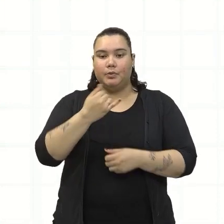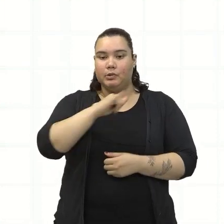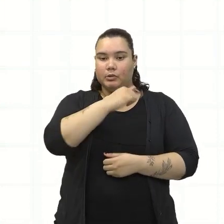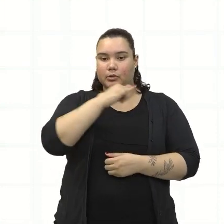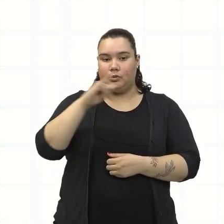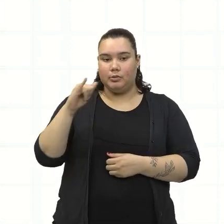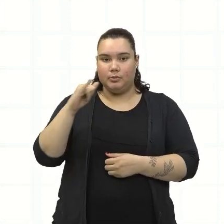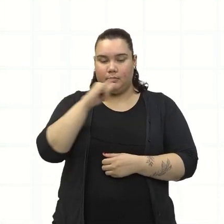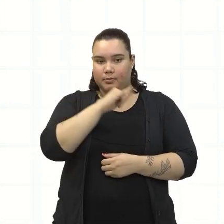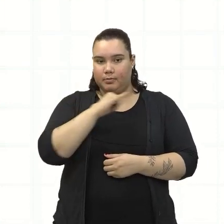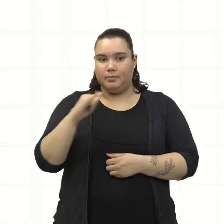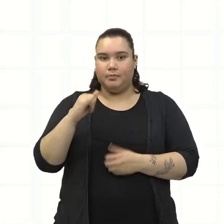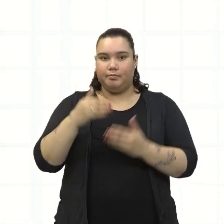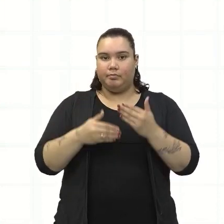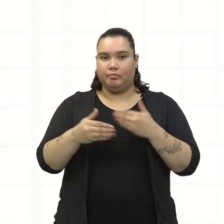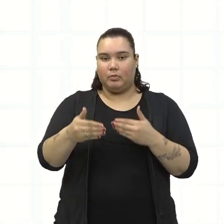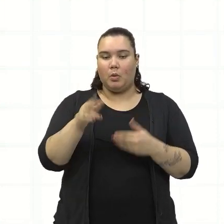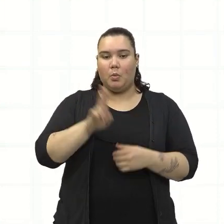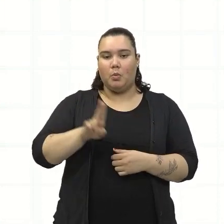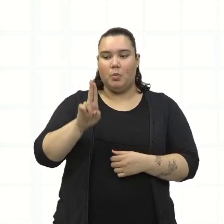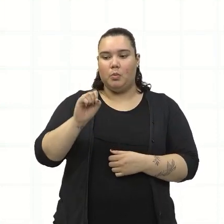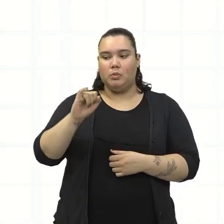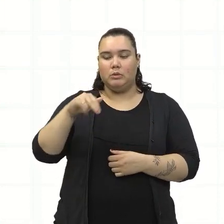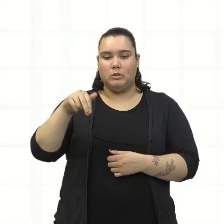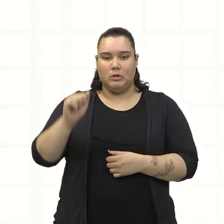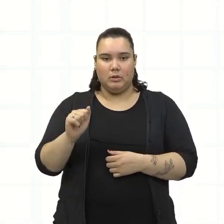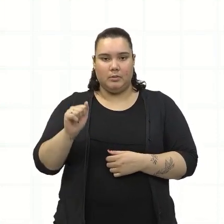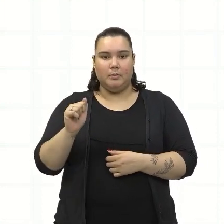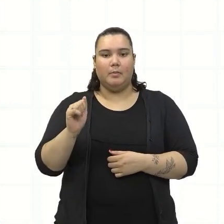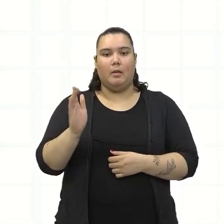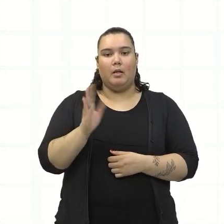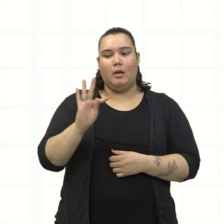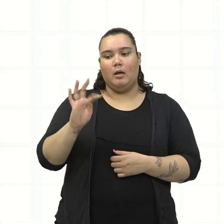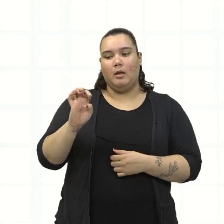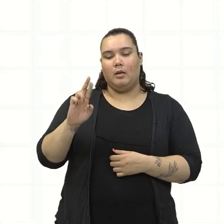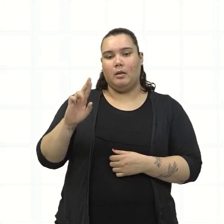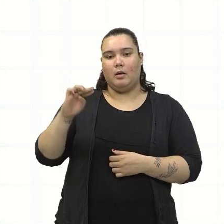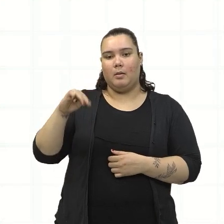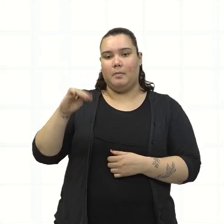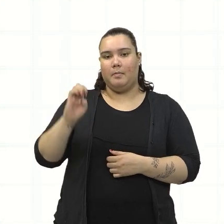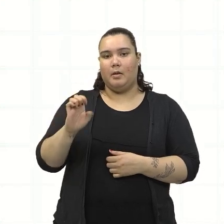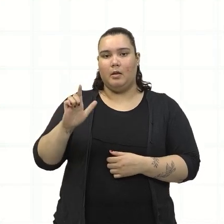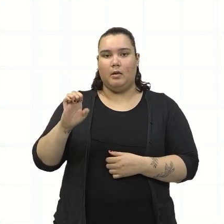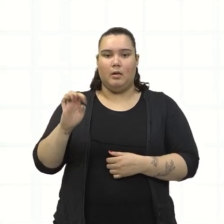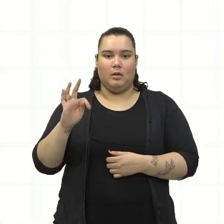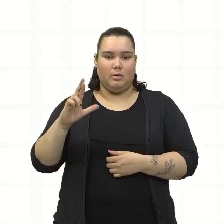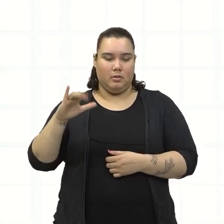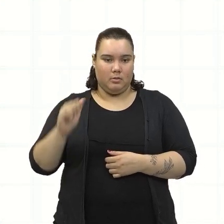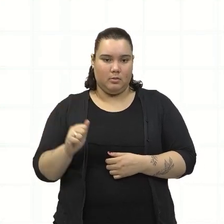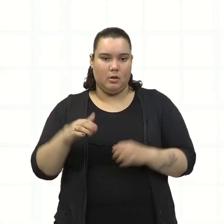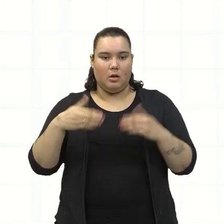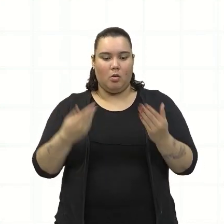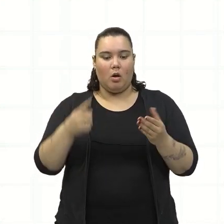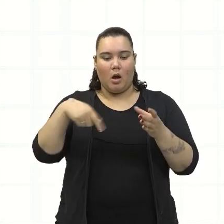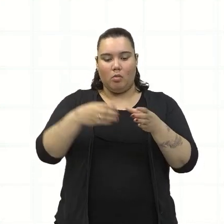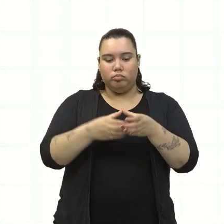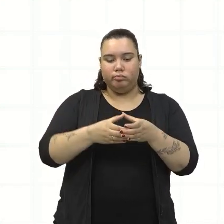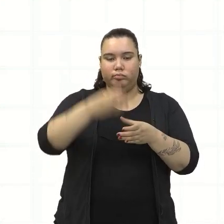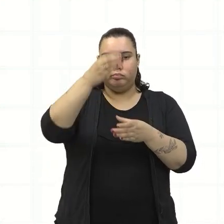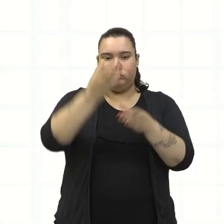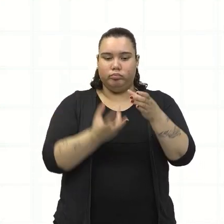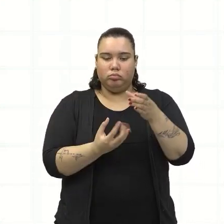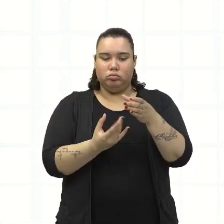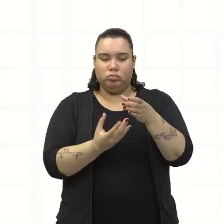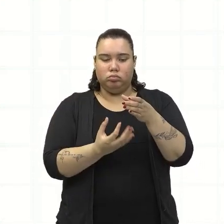energia elétrica a partir de uma usina termoelétrica, né? Lembrando que a gente tem ali basicamente a caldeira, que é onde vai acontecer